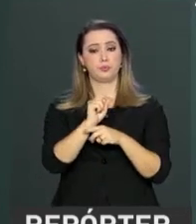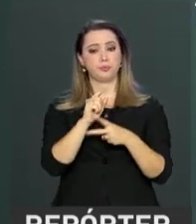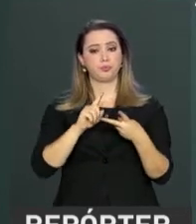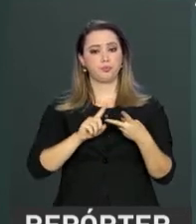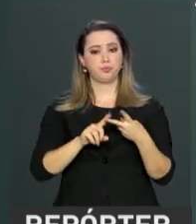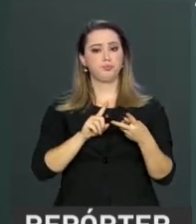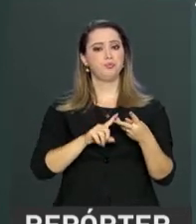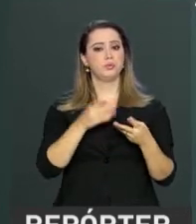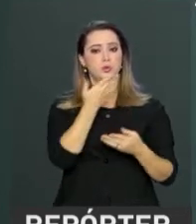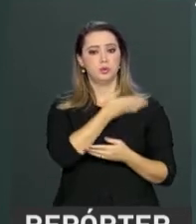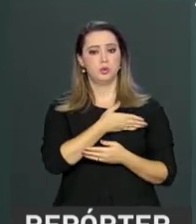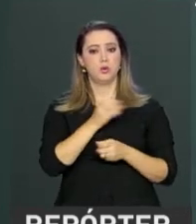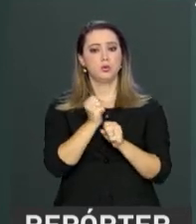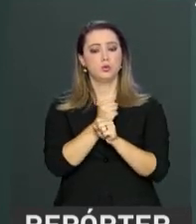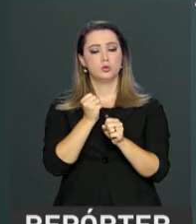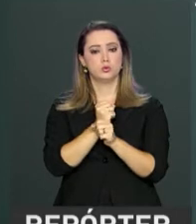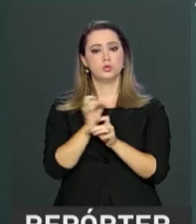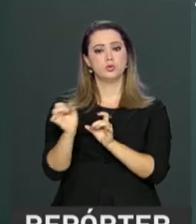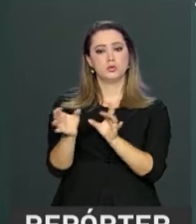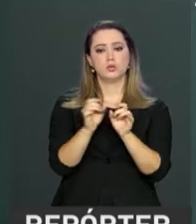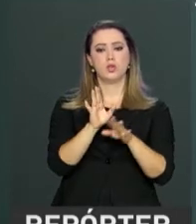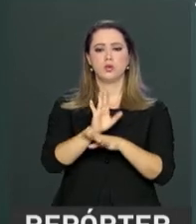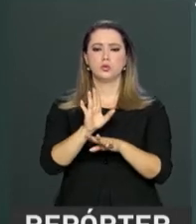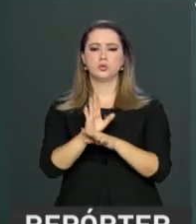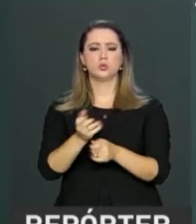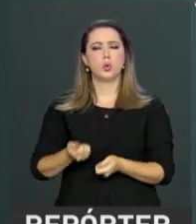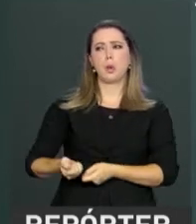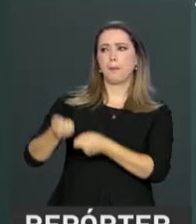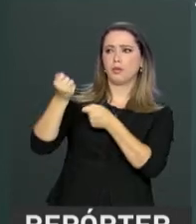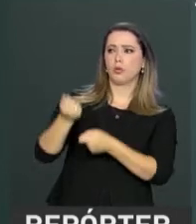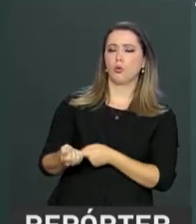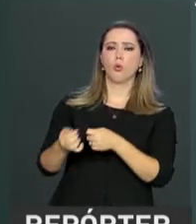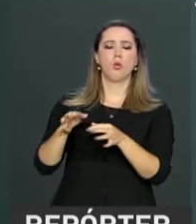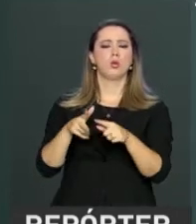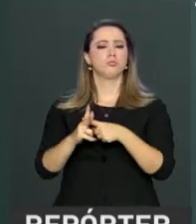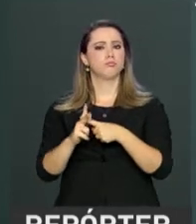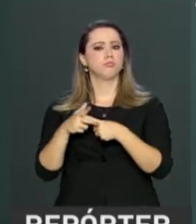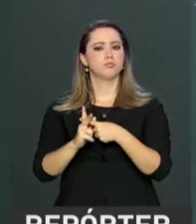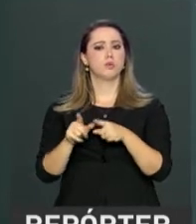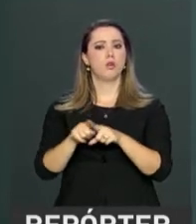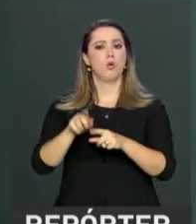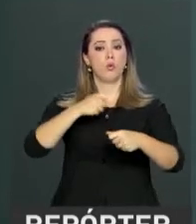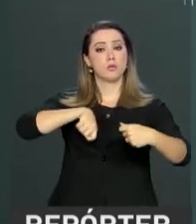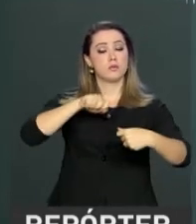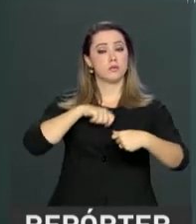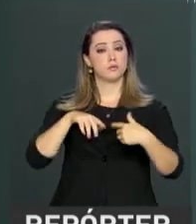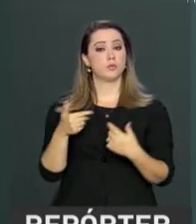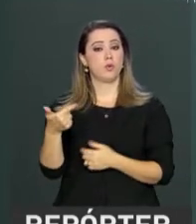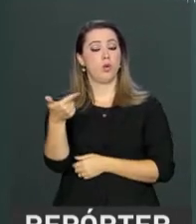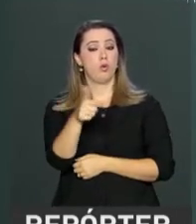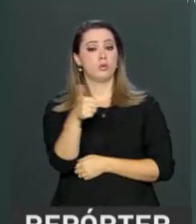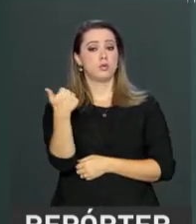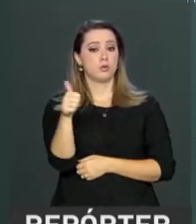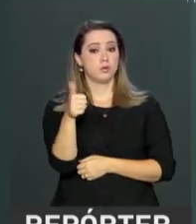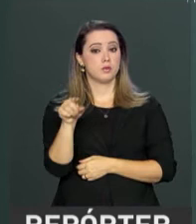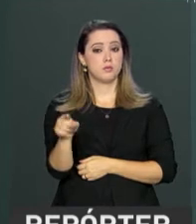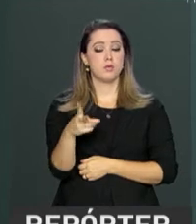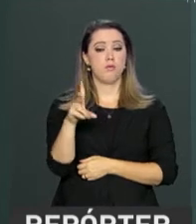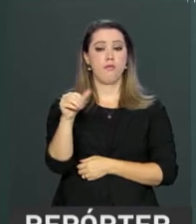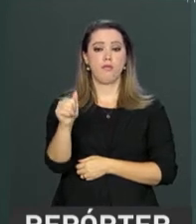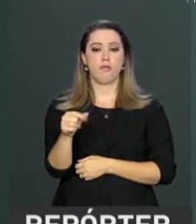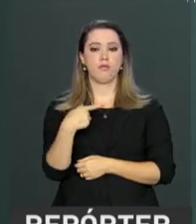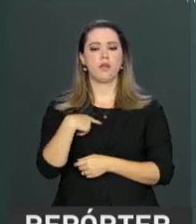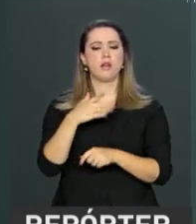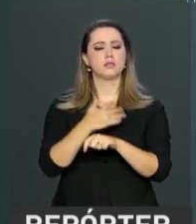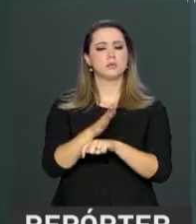e ao comércio como auxiliar de produção pintor e marceneiro e cozinheiro as outras 11 mil vagas são para jovens que querem